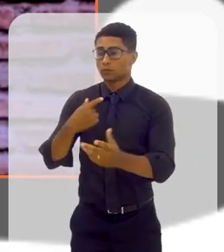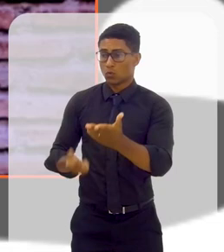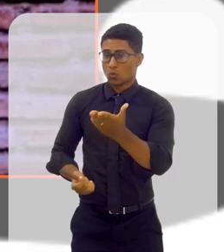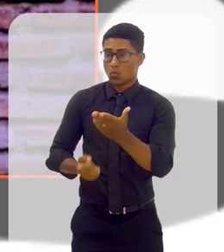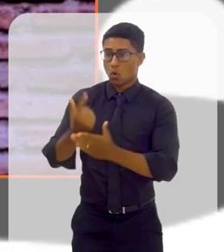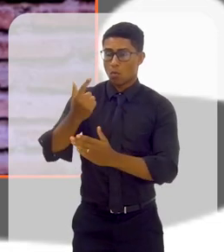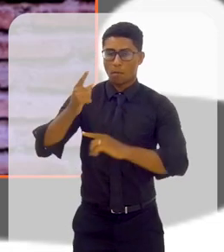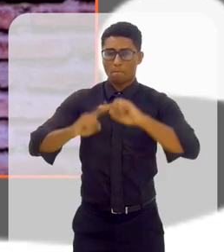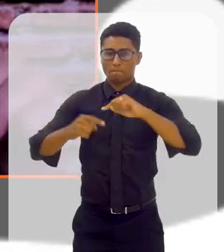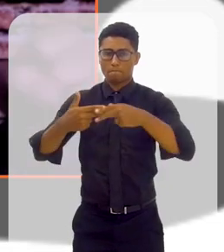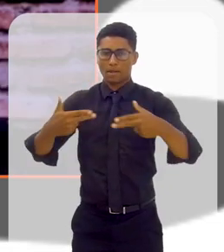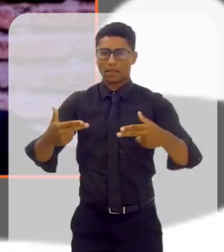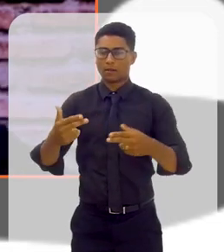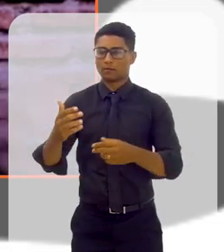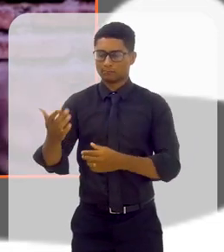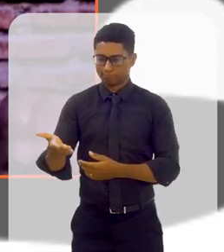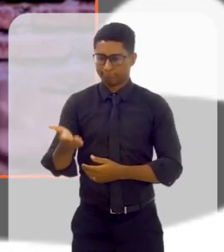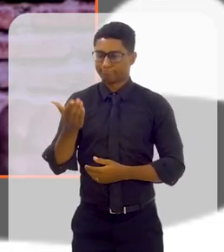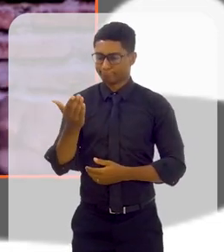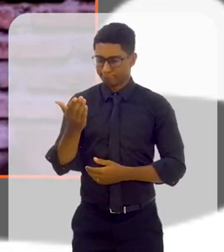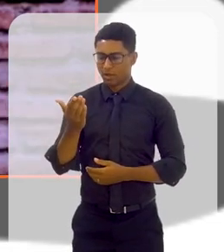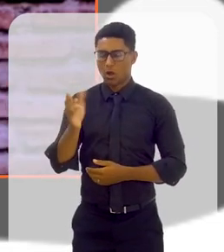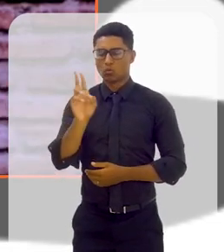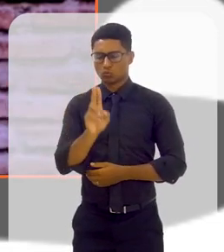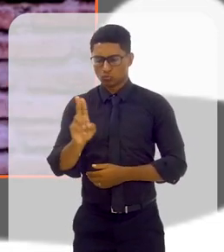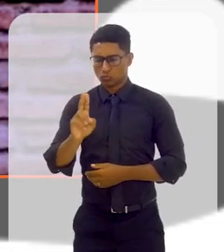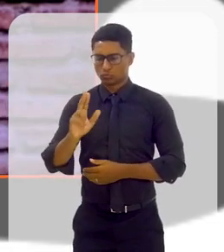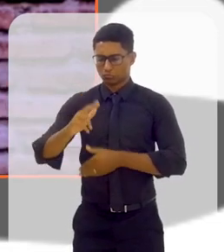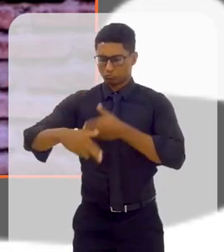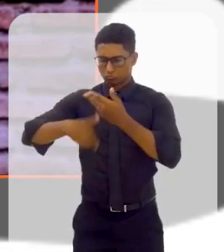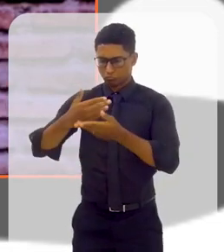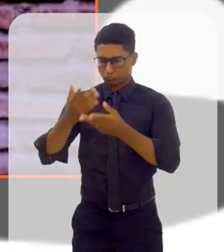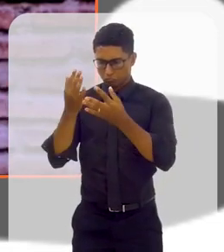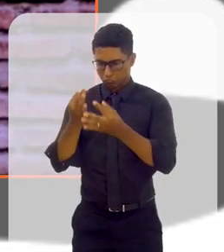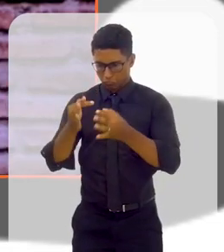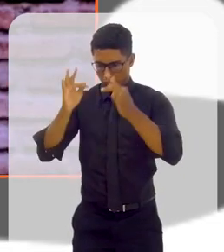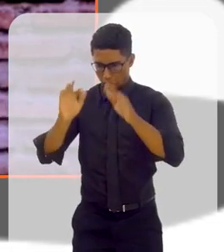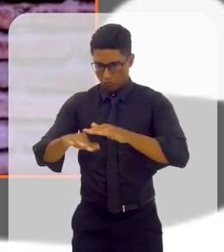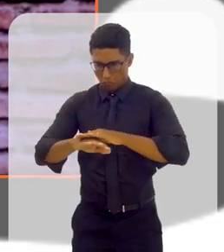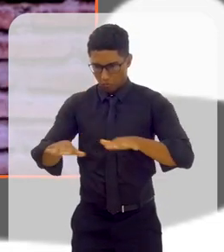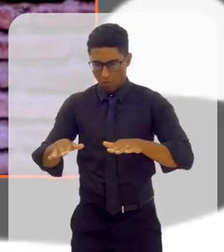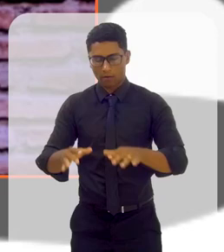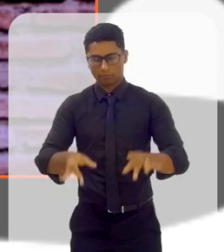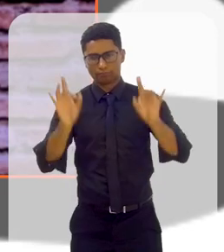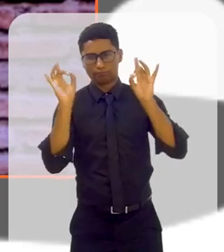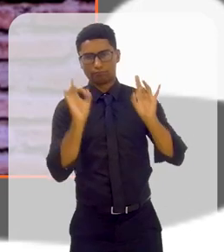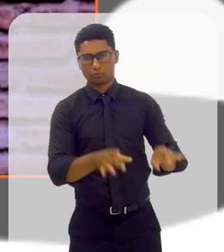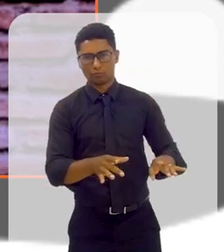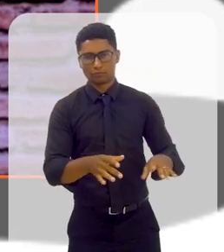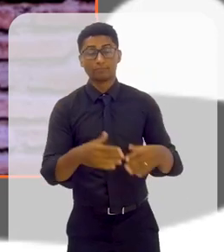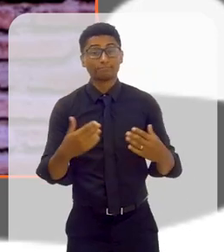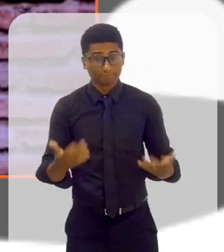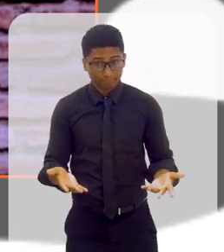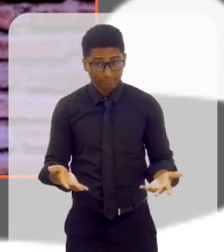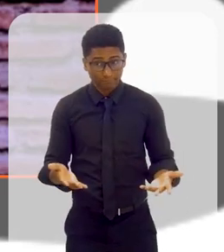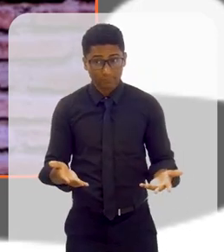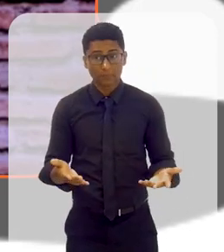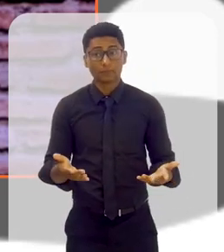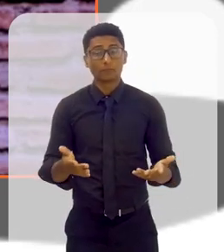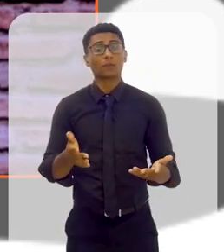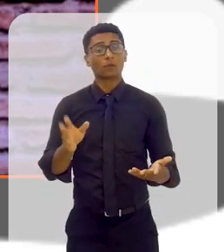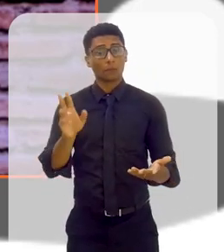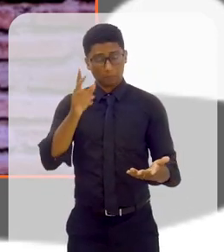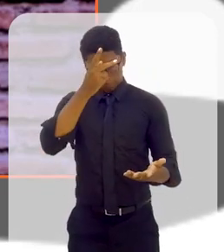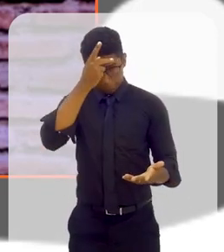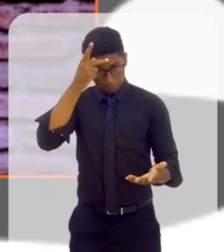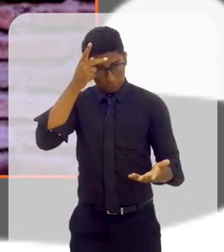eu utilizo esse equipamento e eu descarto esse equipamento. E isso é fomentado pelo marketing, por técnicas como obsolescência programada, a fim de